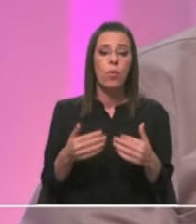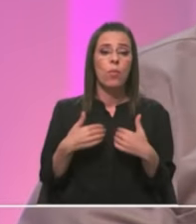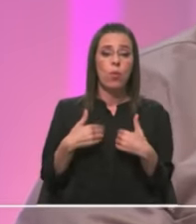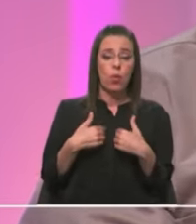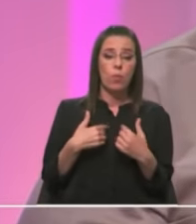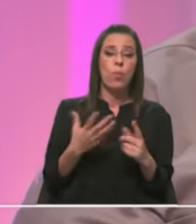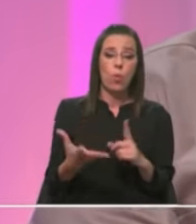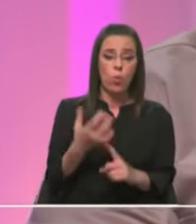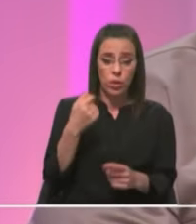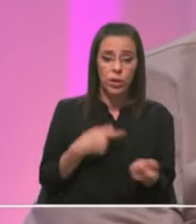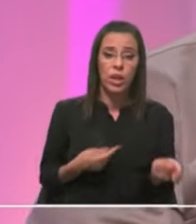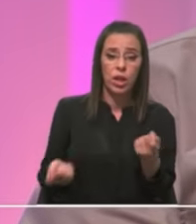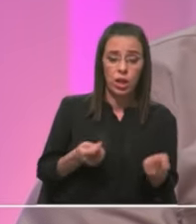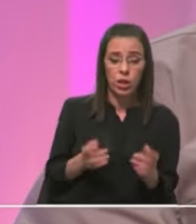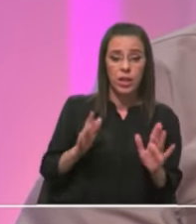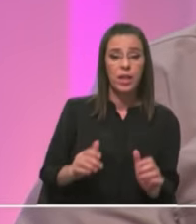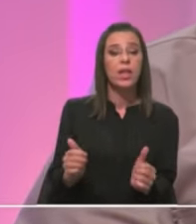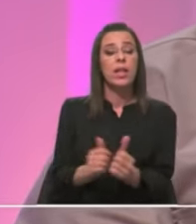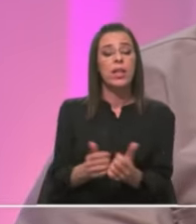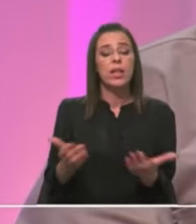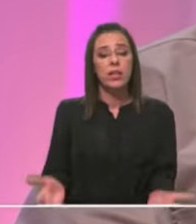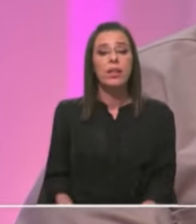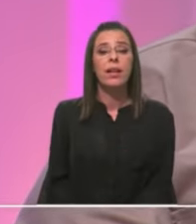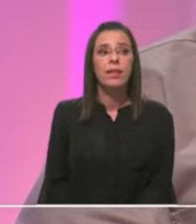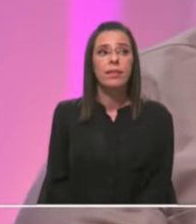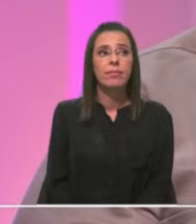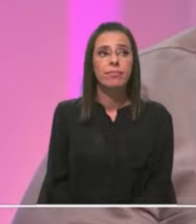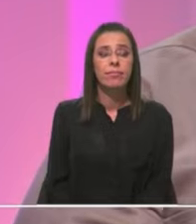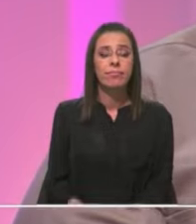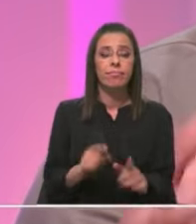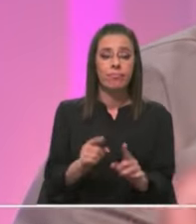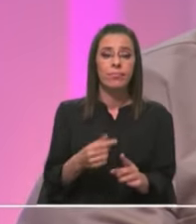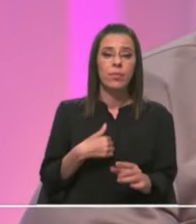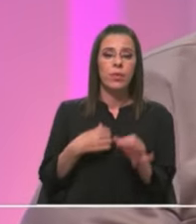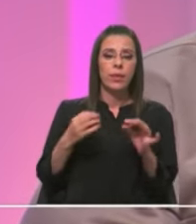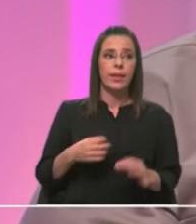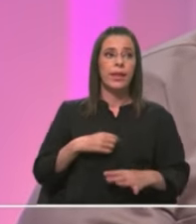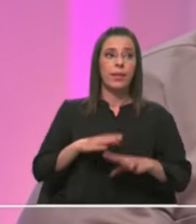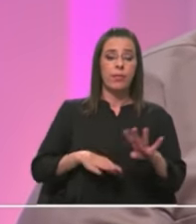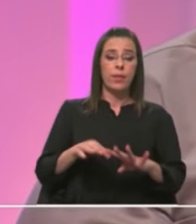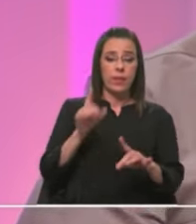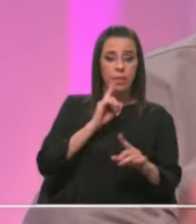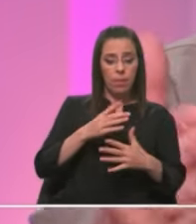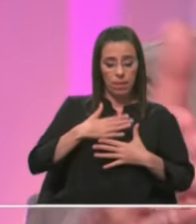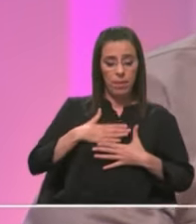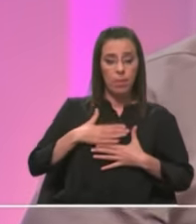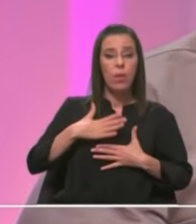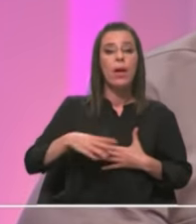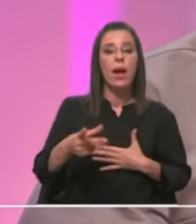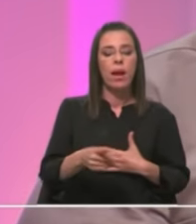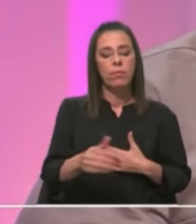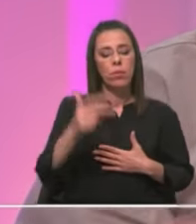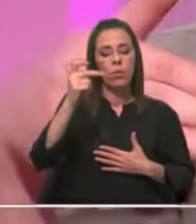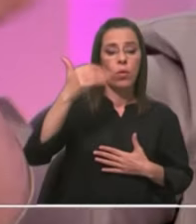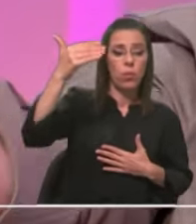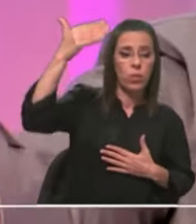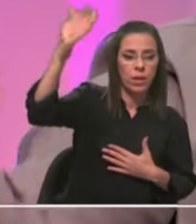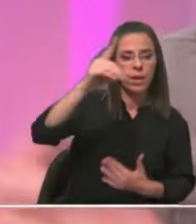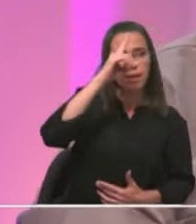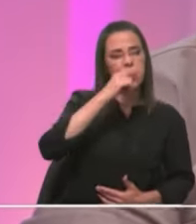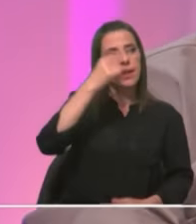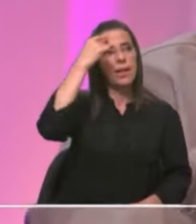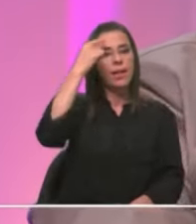como eu consigo gerir e estar e é uma coisa que eu tenho mesmo que fazer que é importante para mim porque eu quero que elas daqui a uns anos se